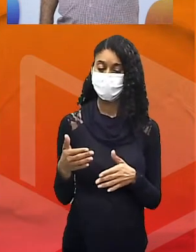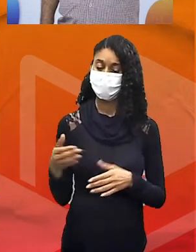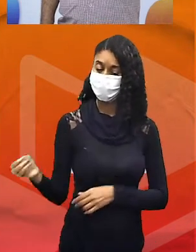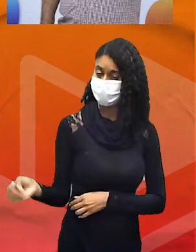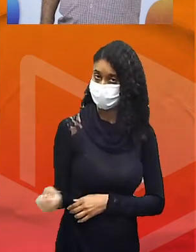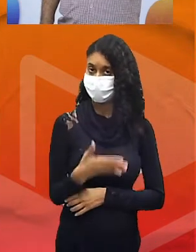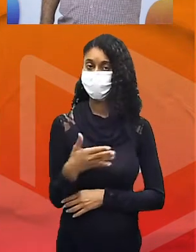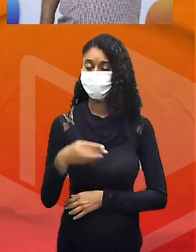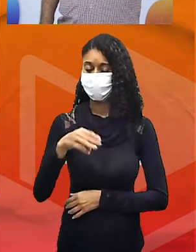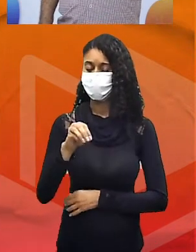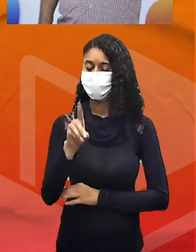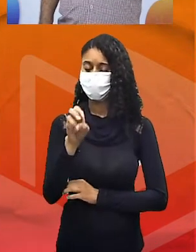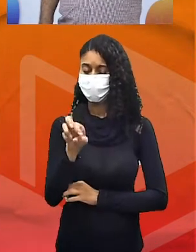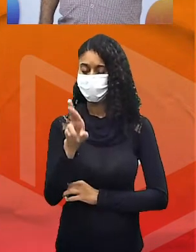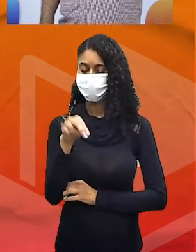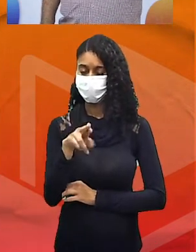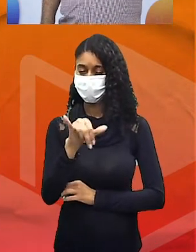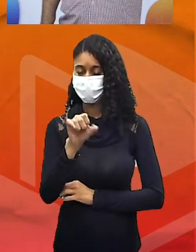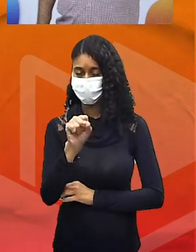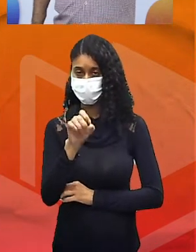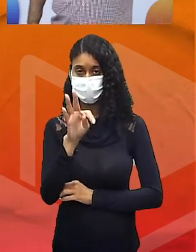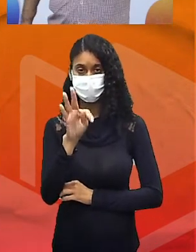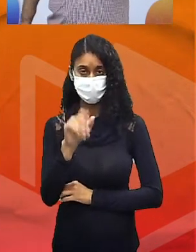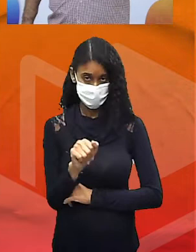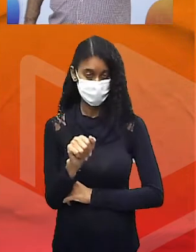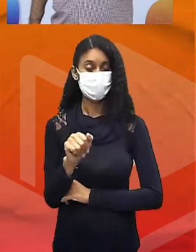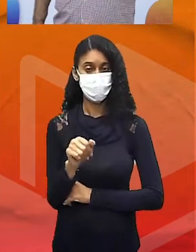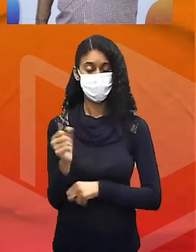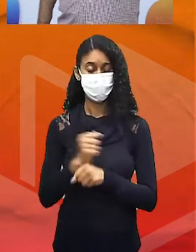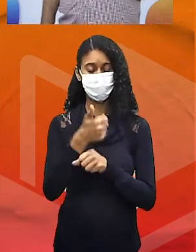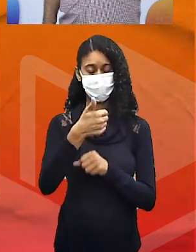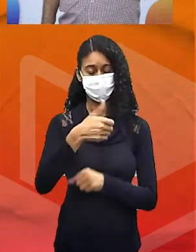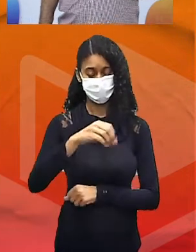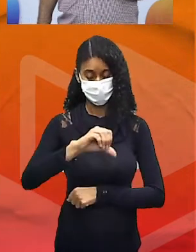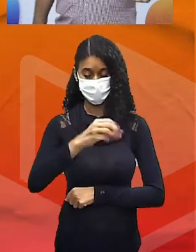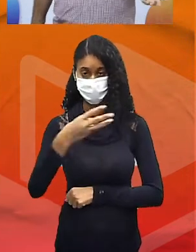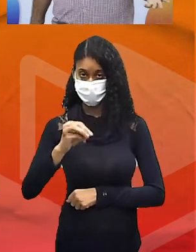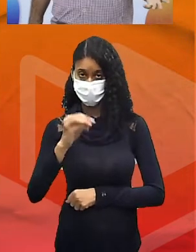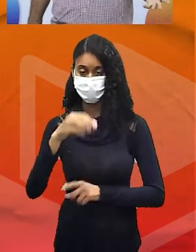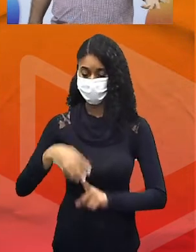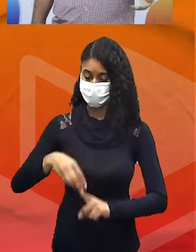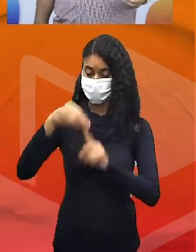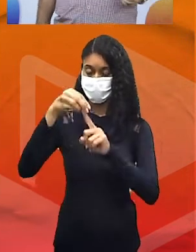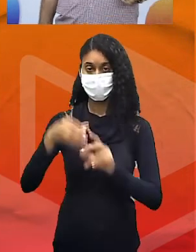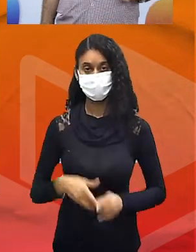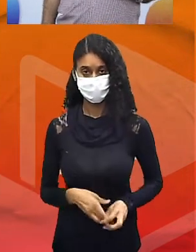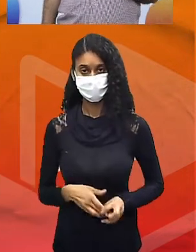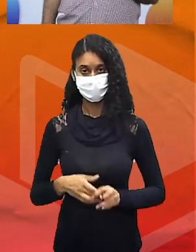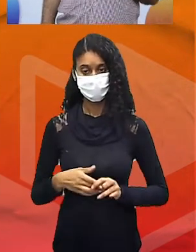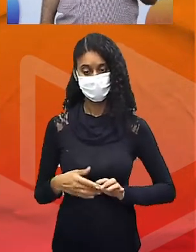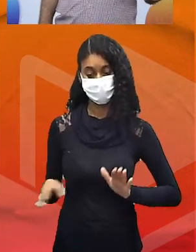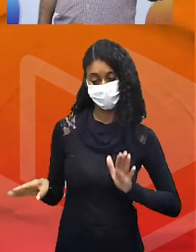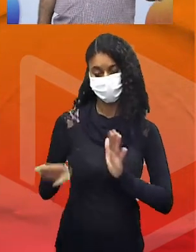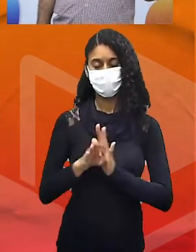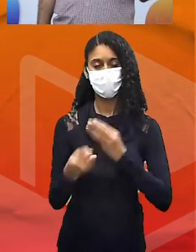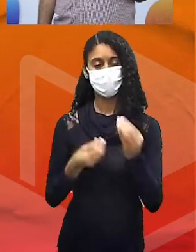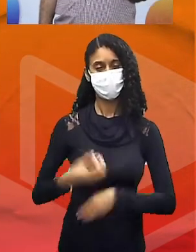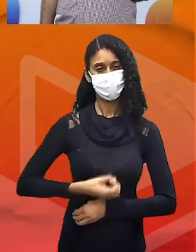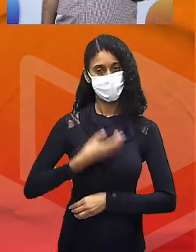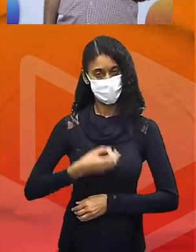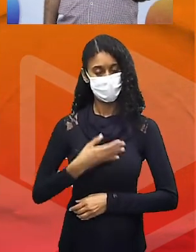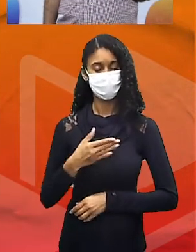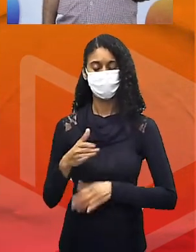ali pós-1930, quando ele realmente se destaca, quando ele aparece como poeta, quando ele vem com seus livros